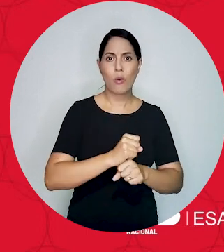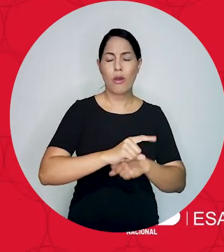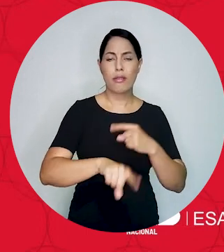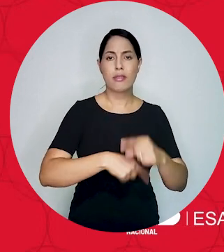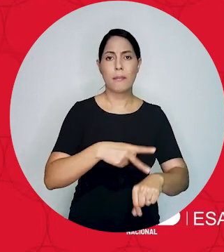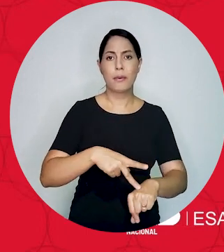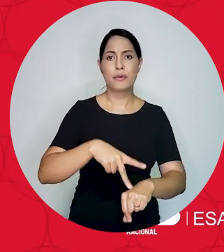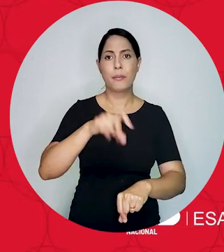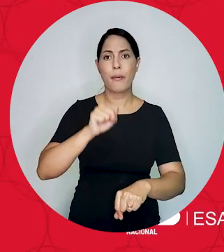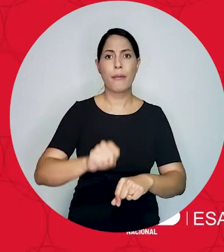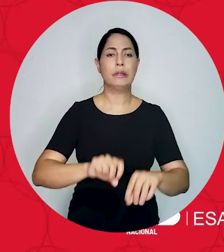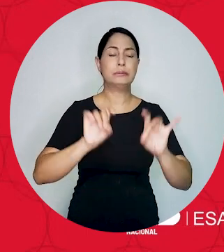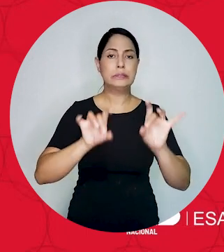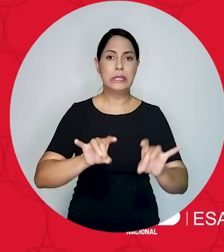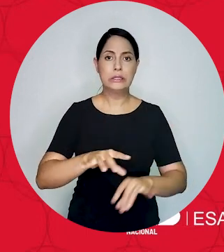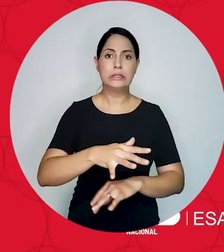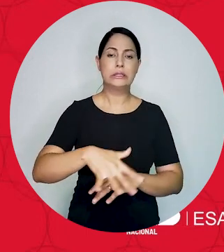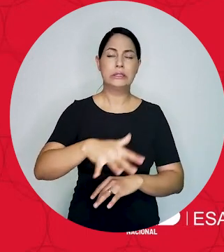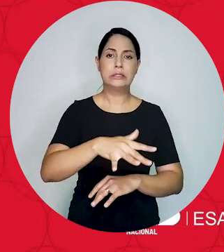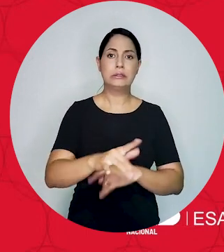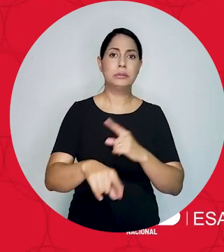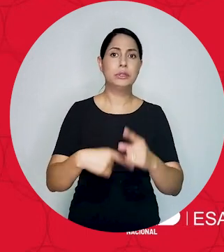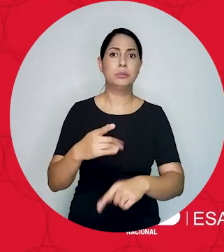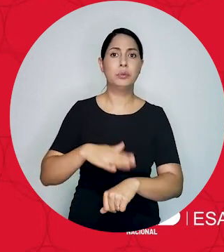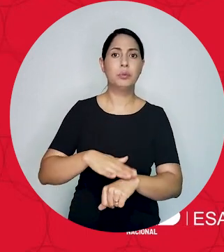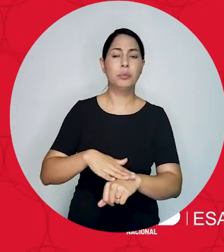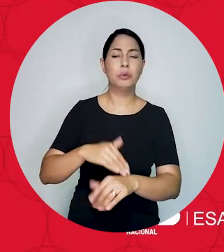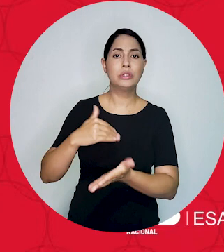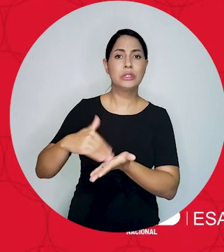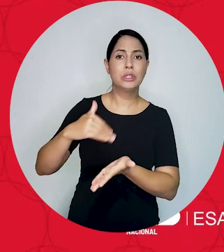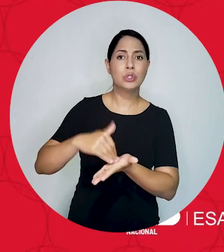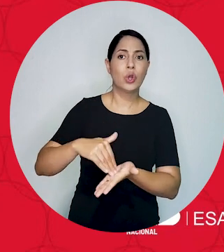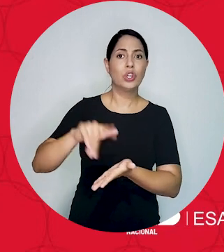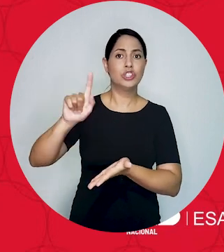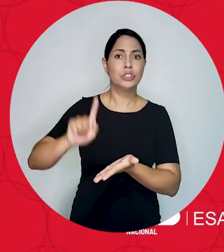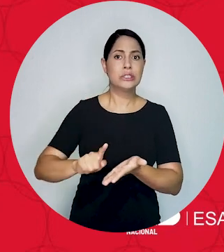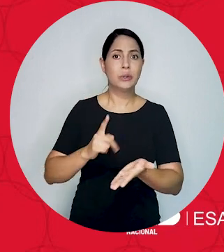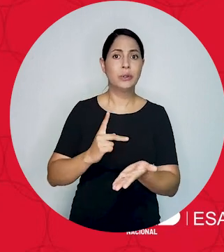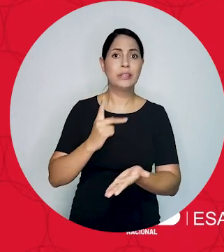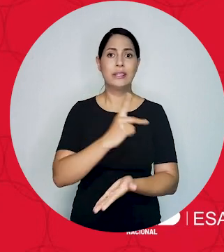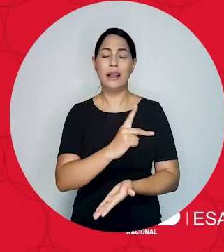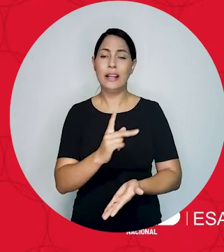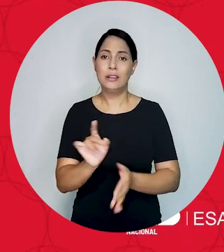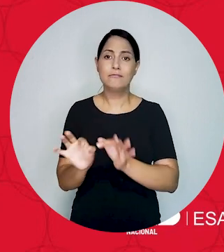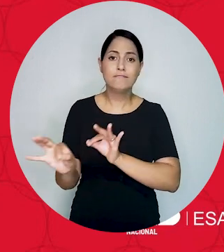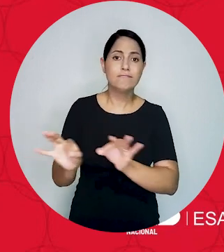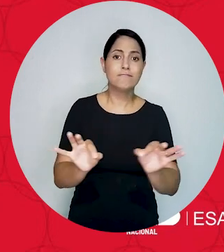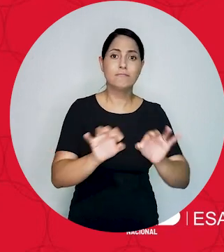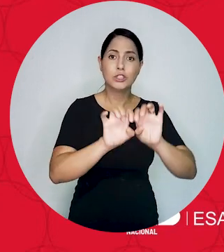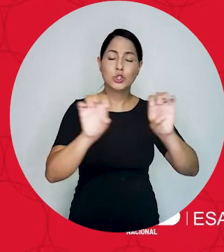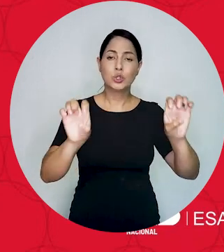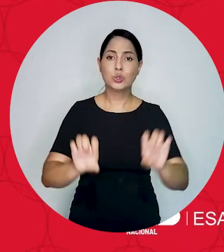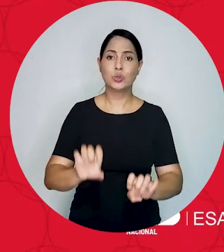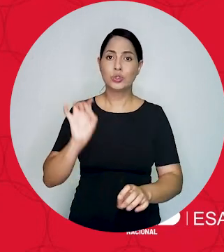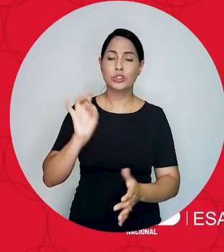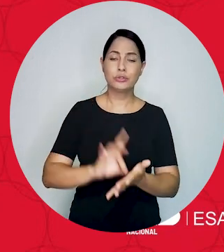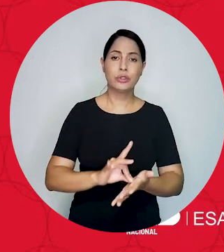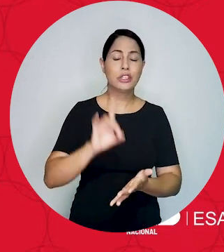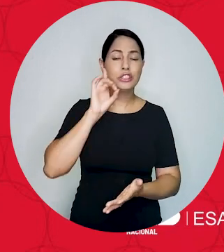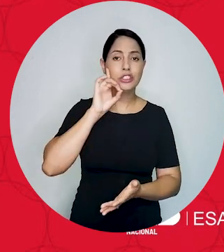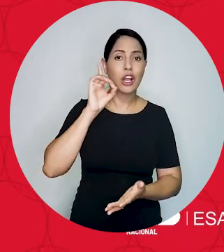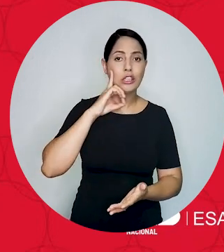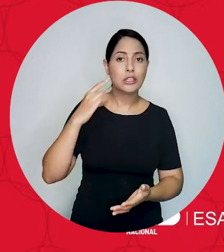passa 5 anos estudando direito, especializando, fazendo pós, mas na hora de fazer a gestão do seu escritório, na hora